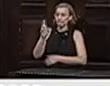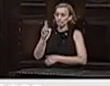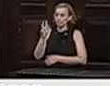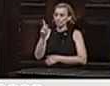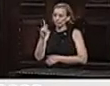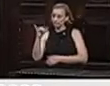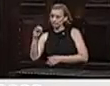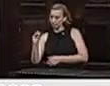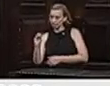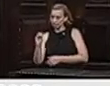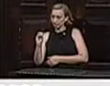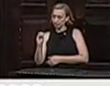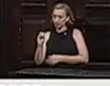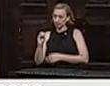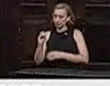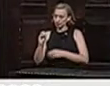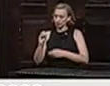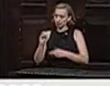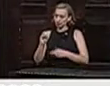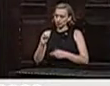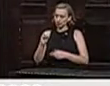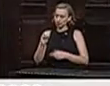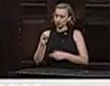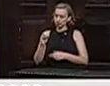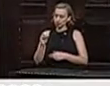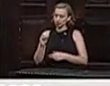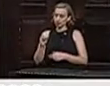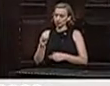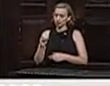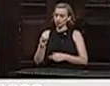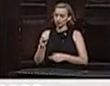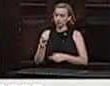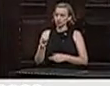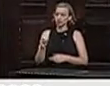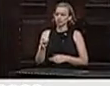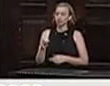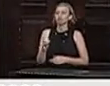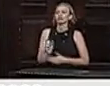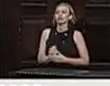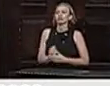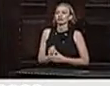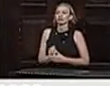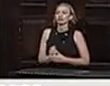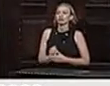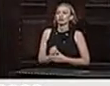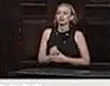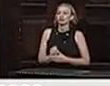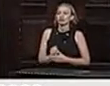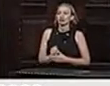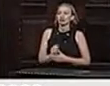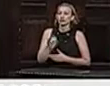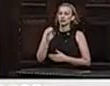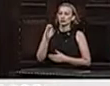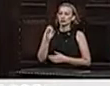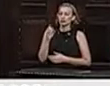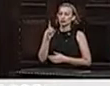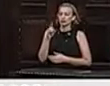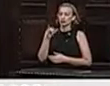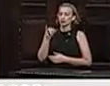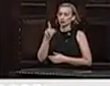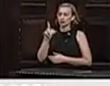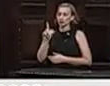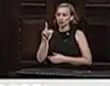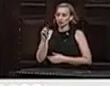ele assumiu o governo do estado em 2007, a dívida era pouco mais de 40 bi, deputado